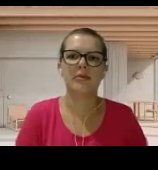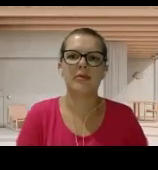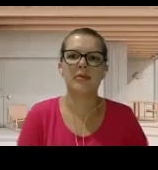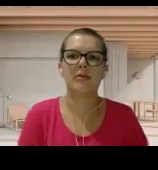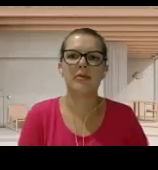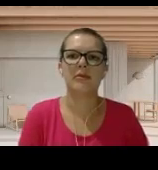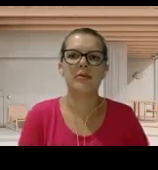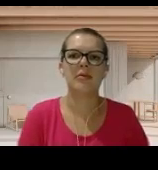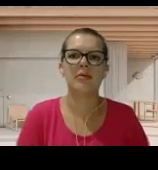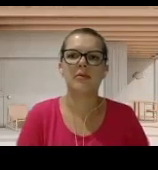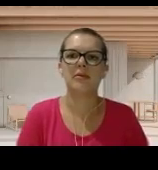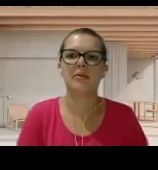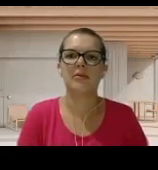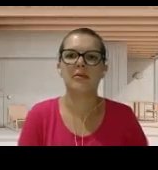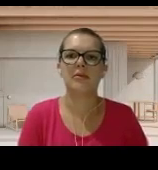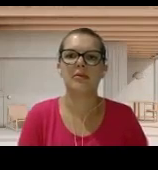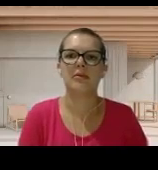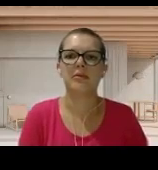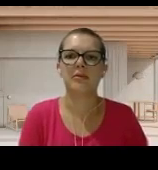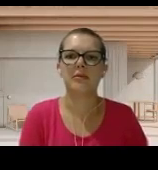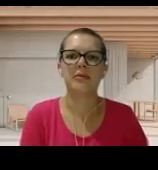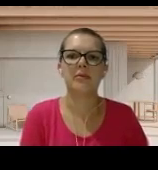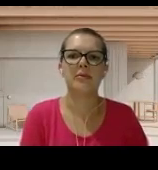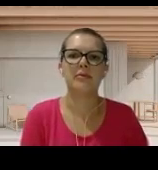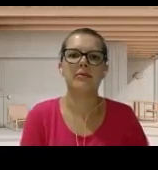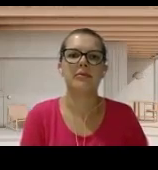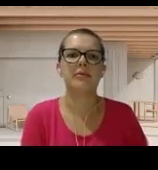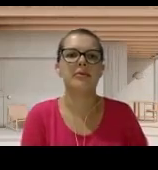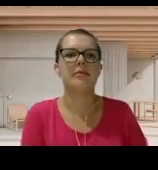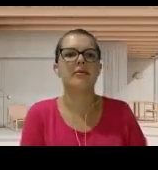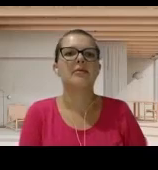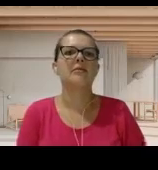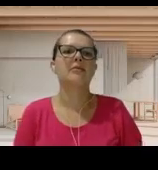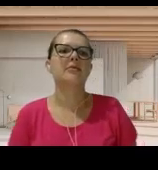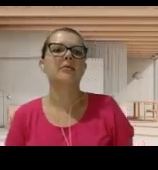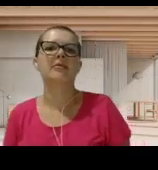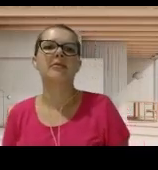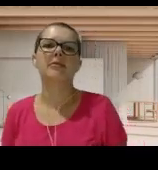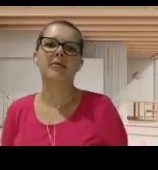do terreno ao lado, geralmente uma rocha. Segue, Rafael, por favor.